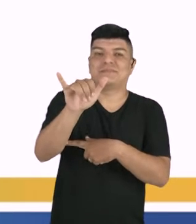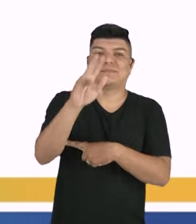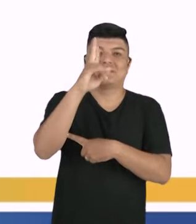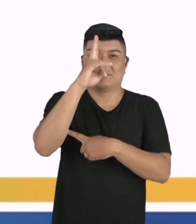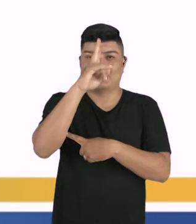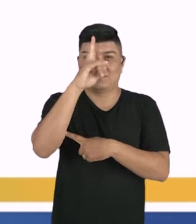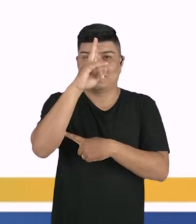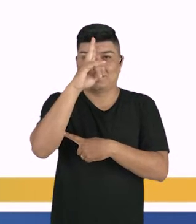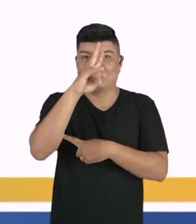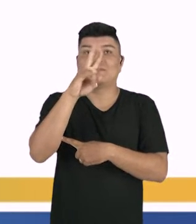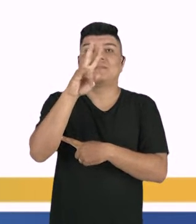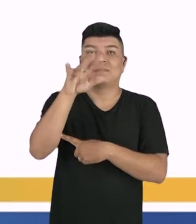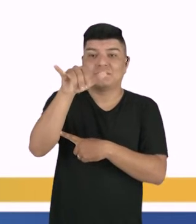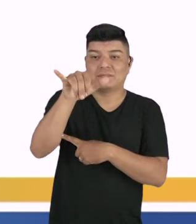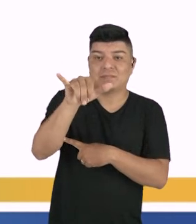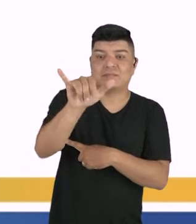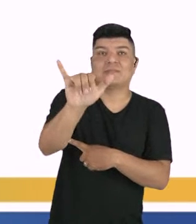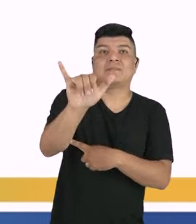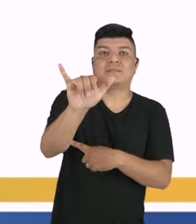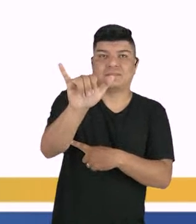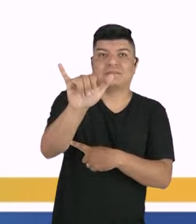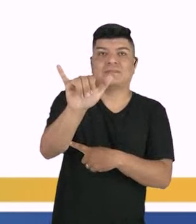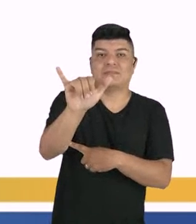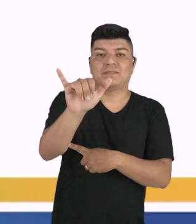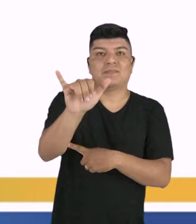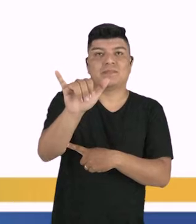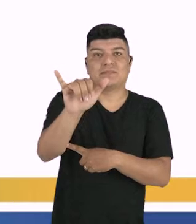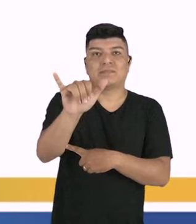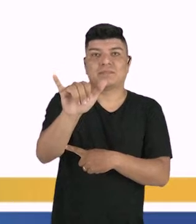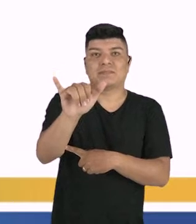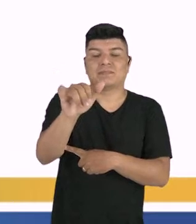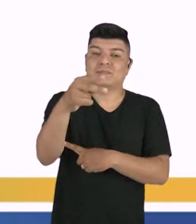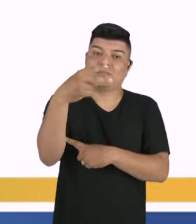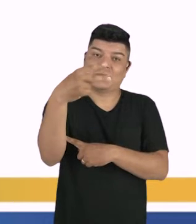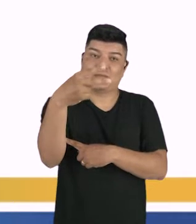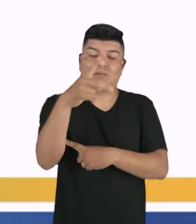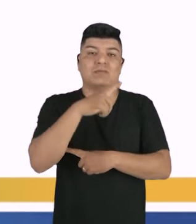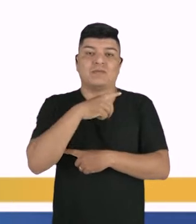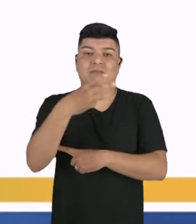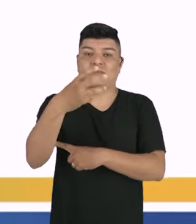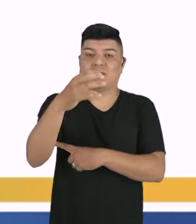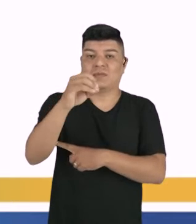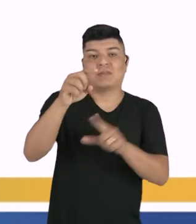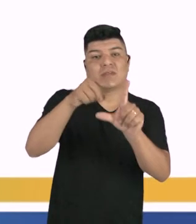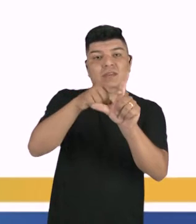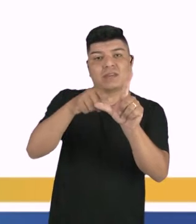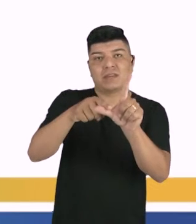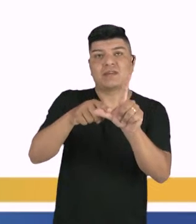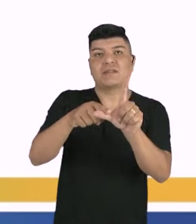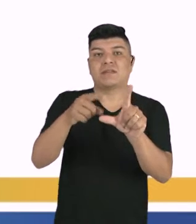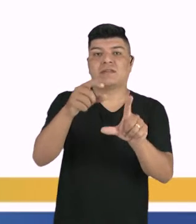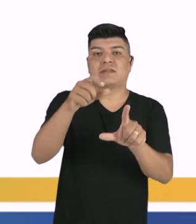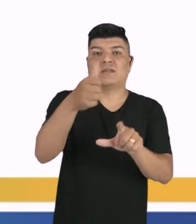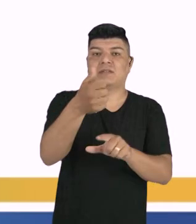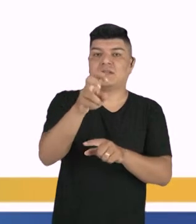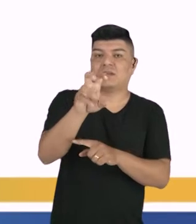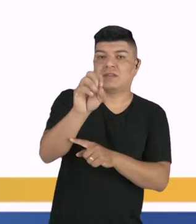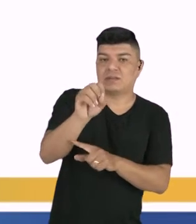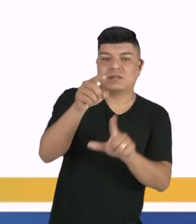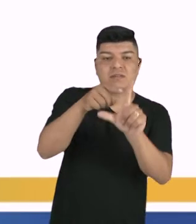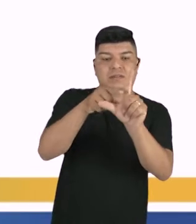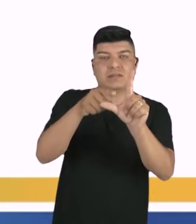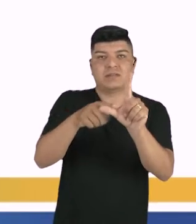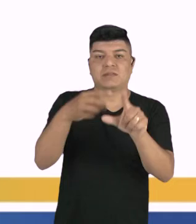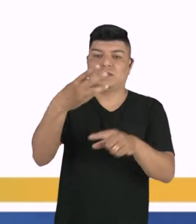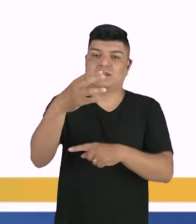que seno é eixo y. Está aí, meio. São dois arcos, ó, 30 graus e 150. 30